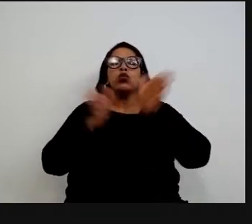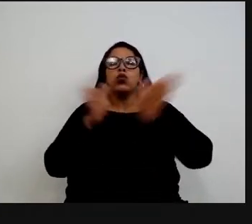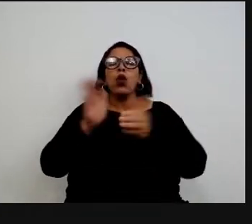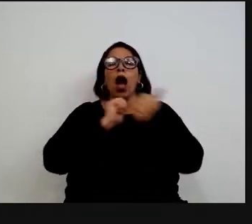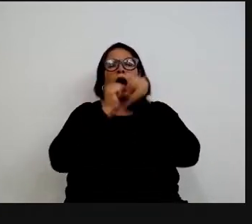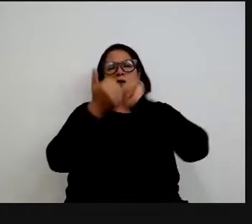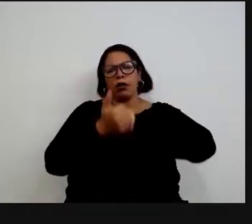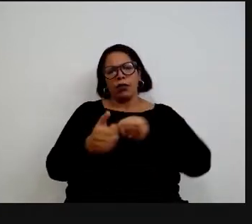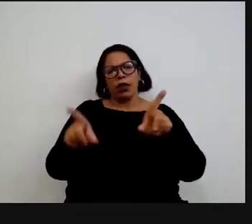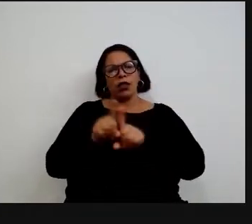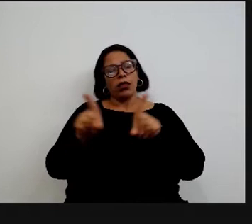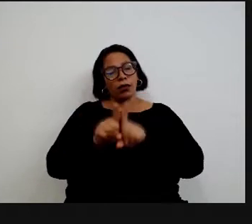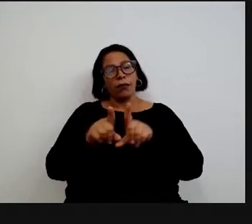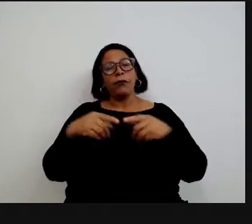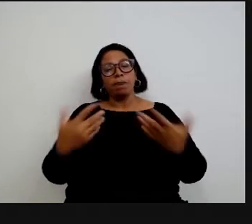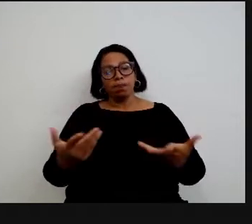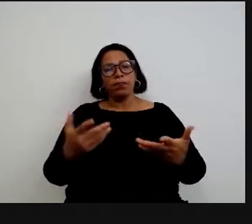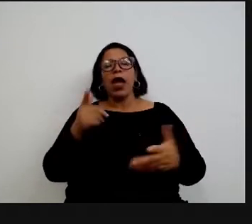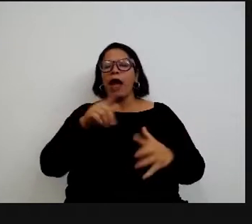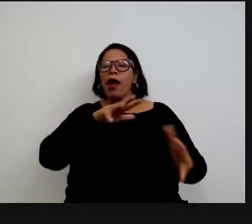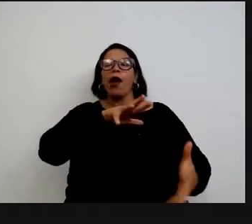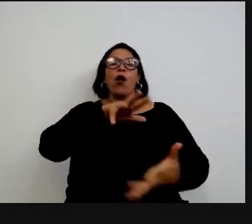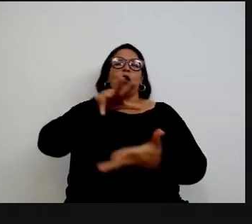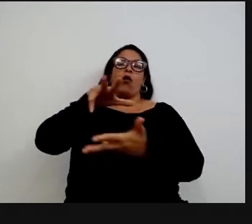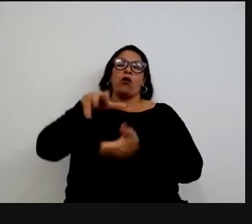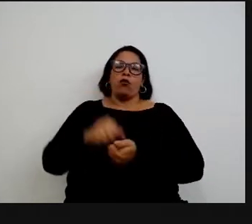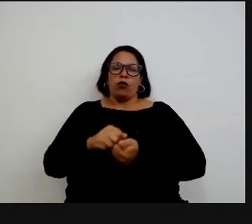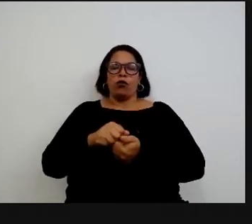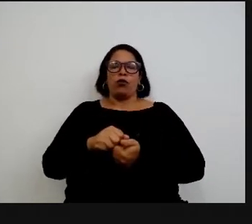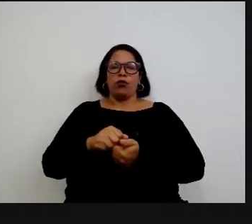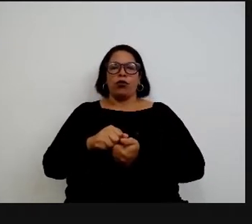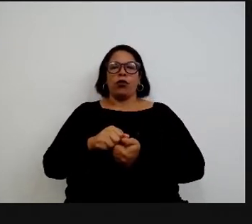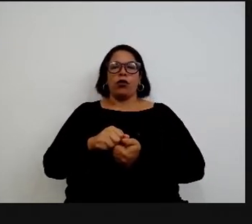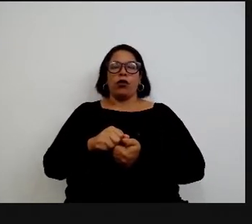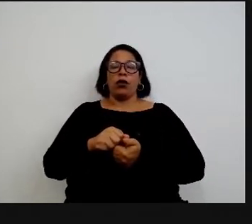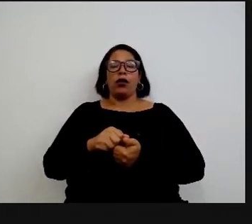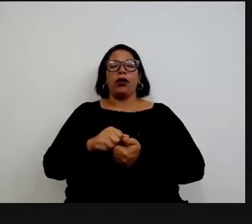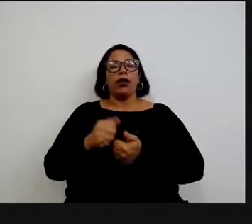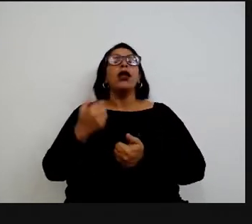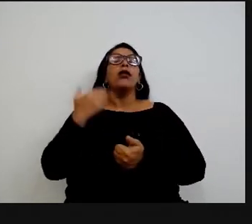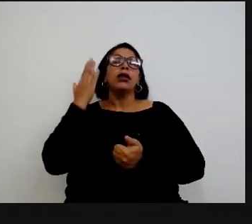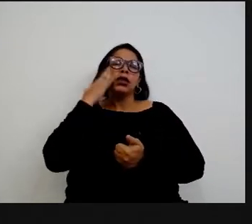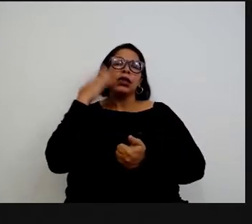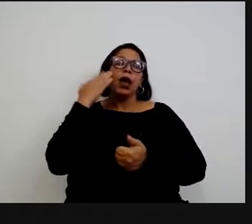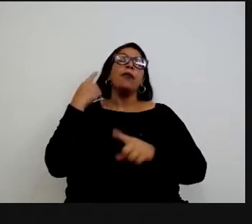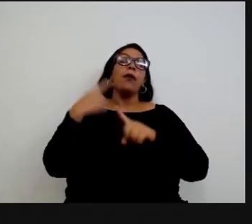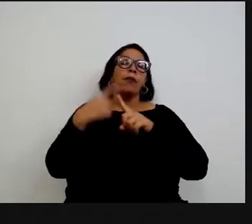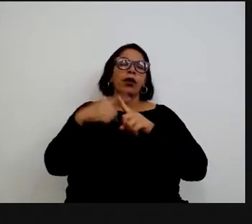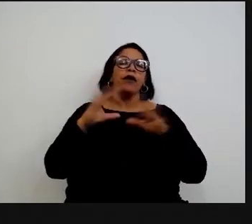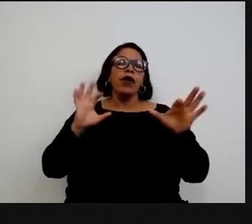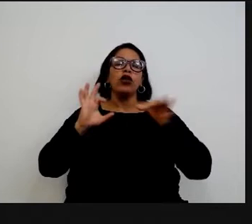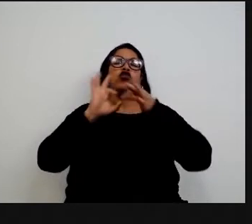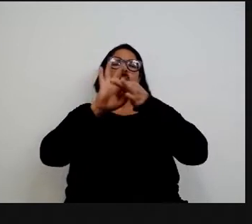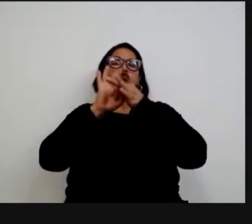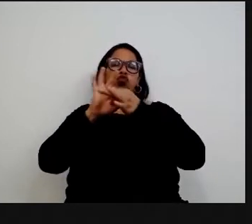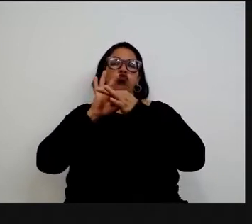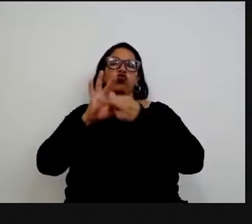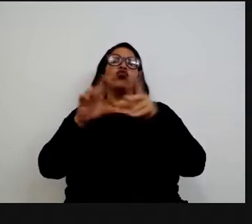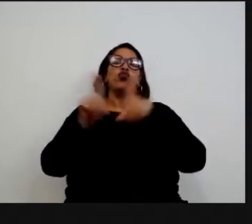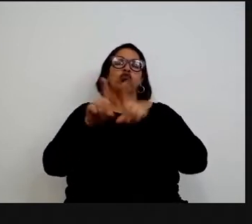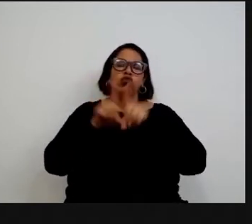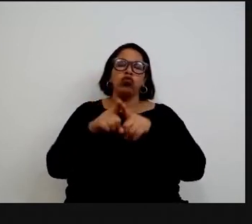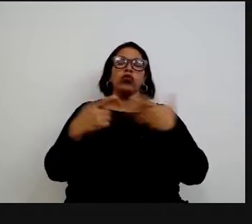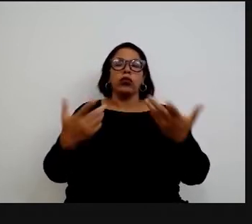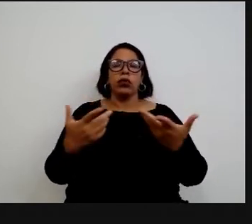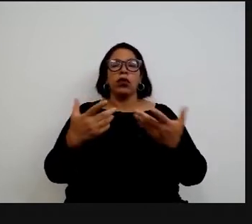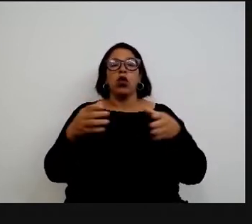muito adaptado também. E é um mundo, né? Mas a gente só faz porque a gente faz junto, a gente faz